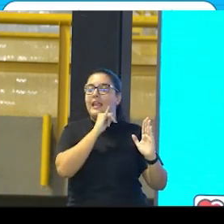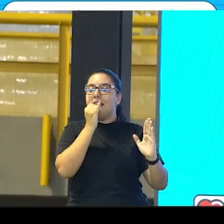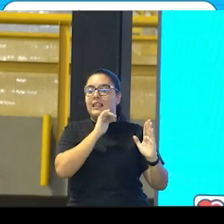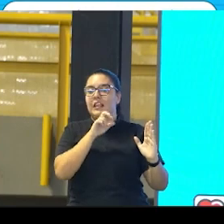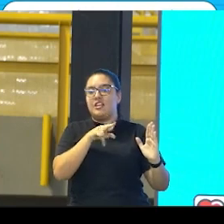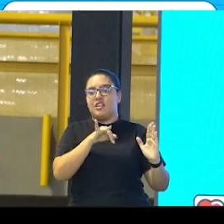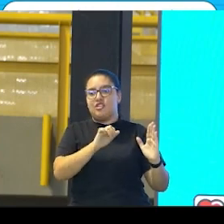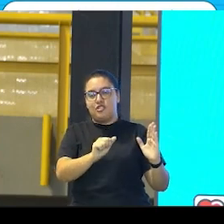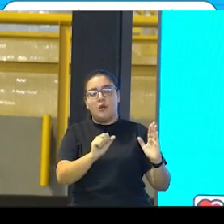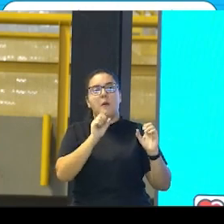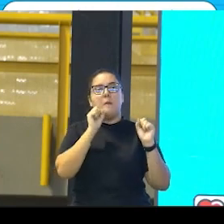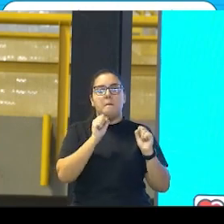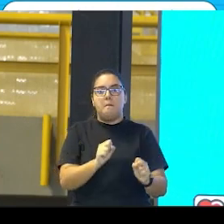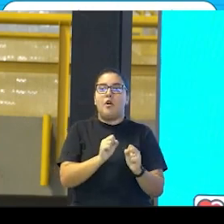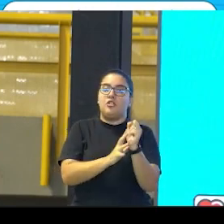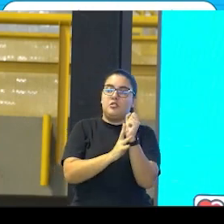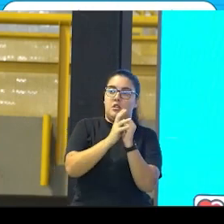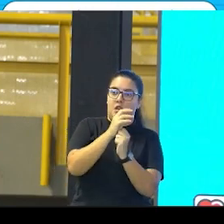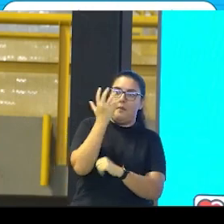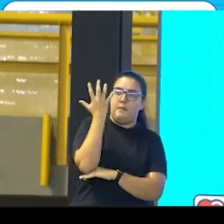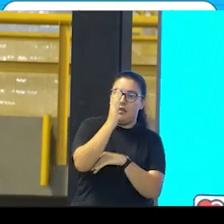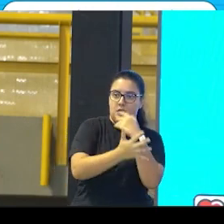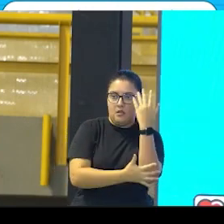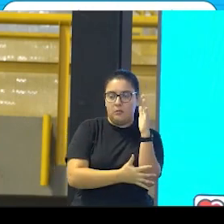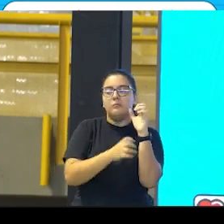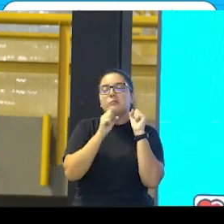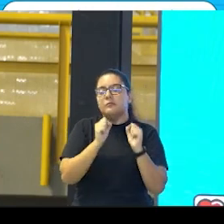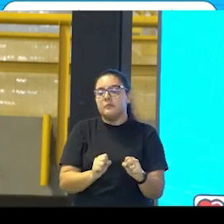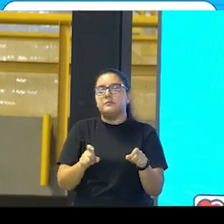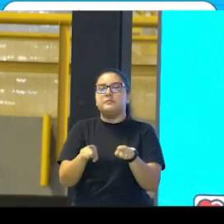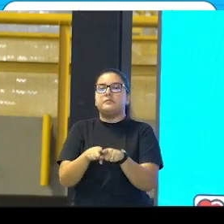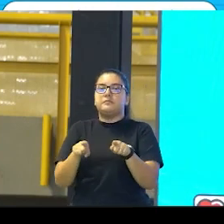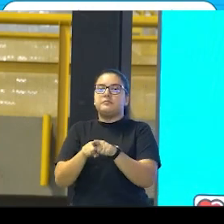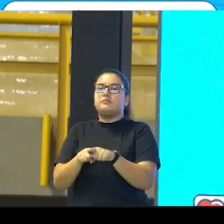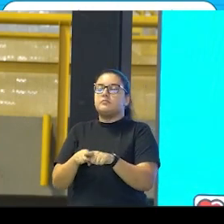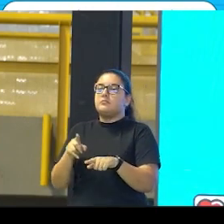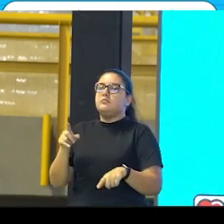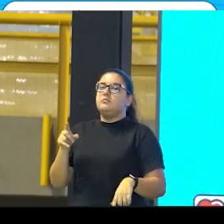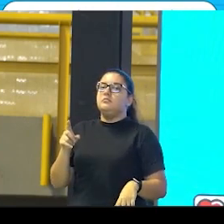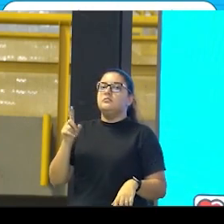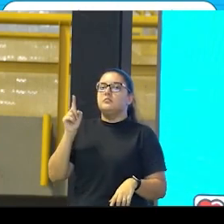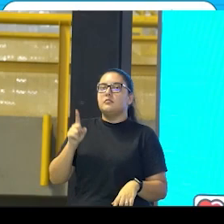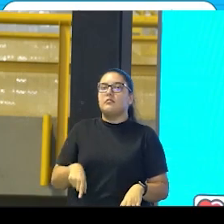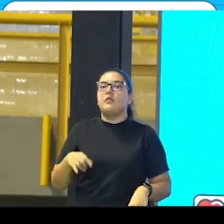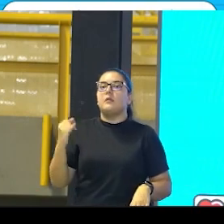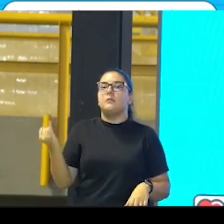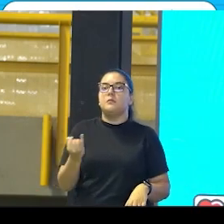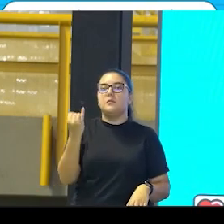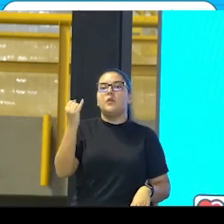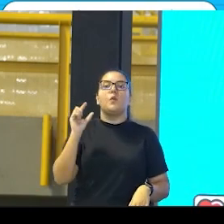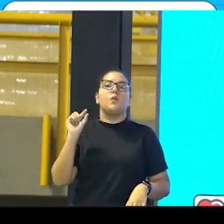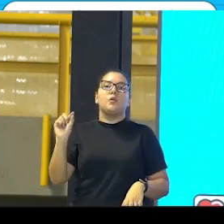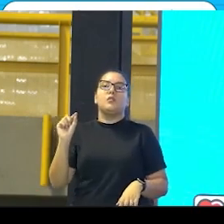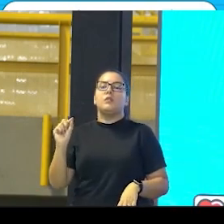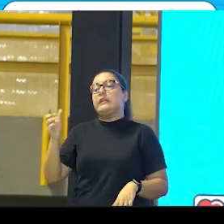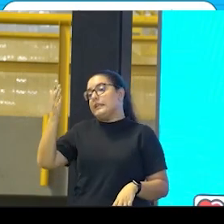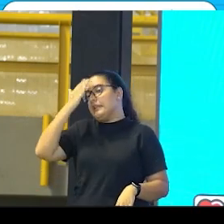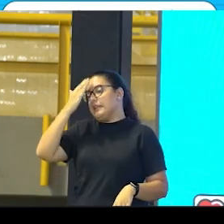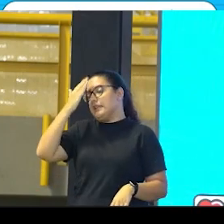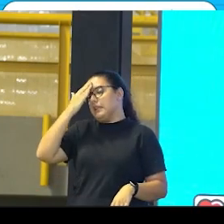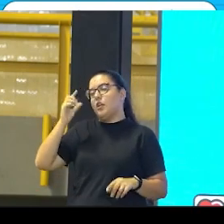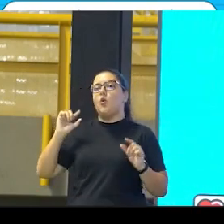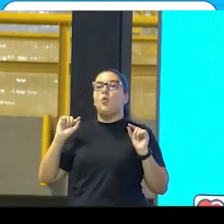diretamente envolvida a questão ambiental, tá? Essa parte da matéria é fundamental para que a gente